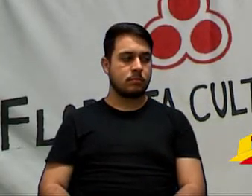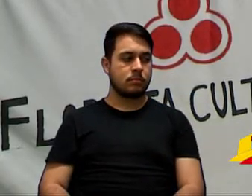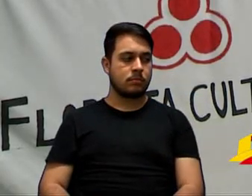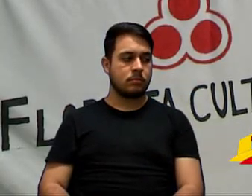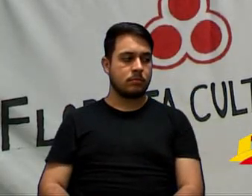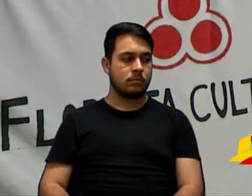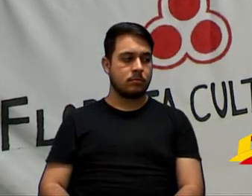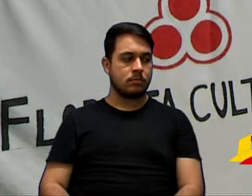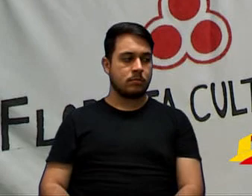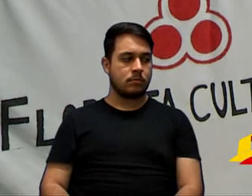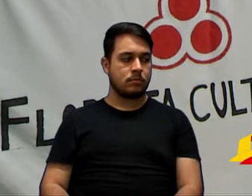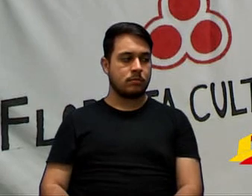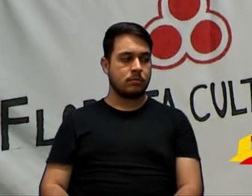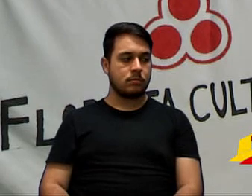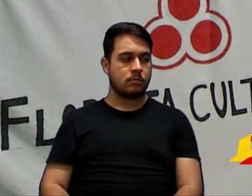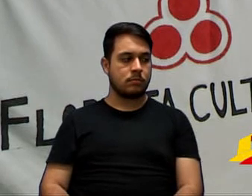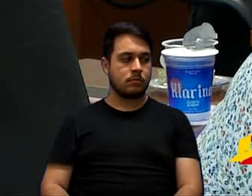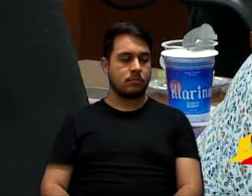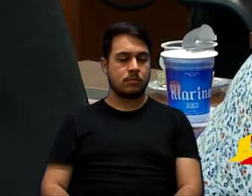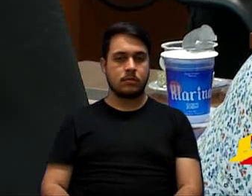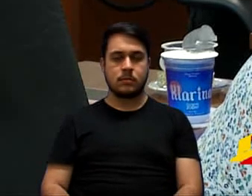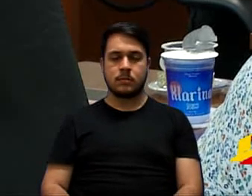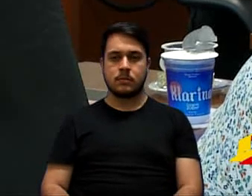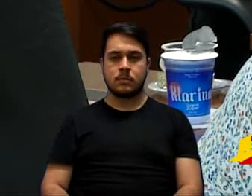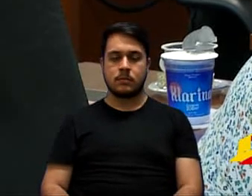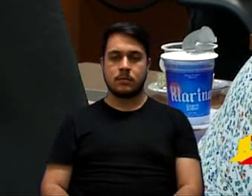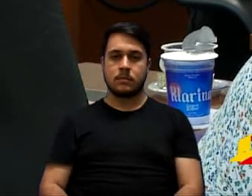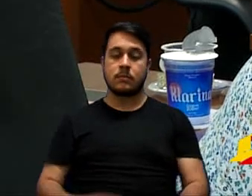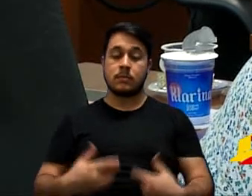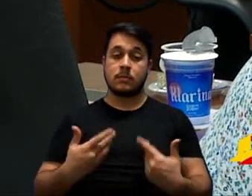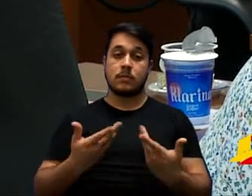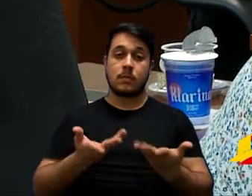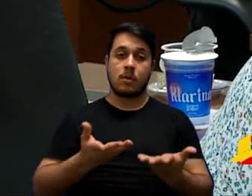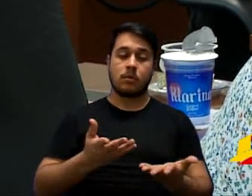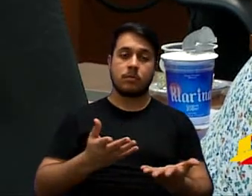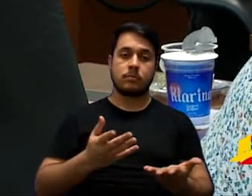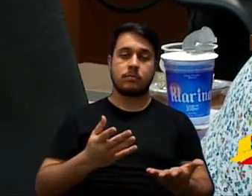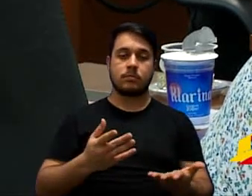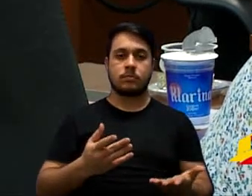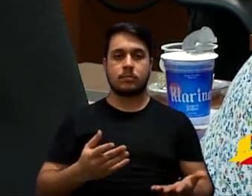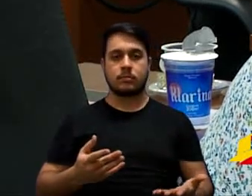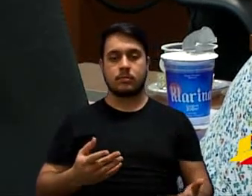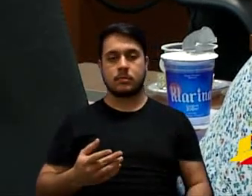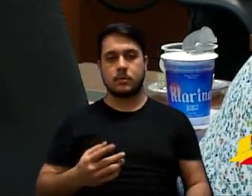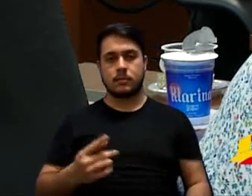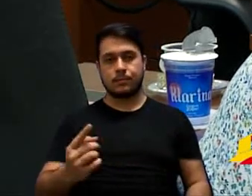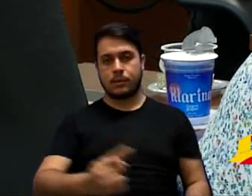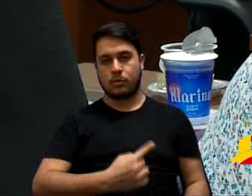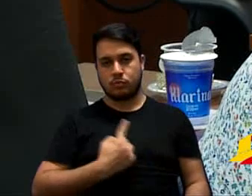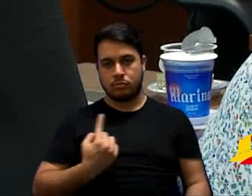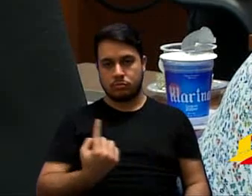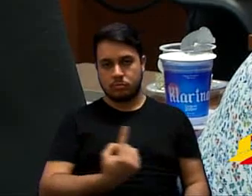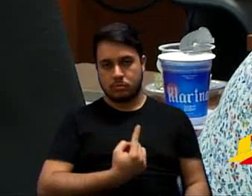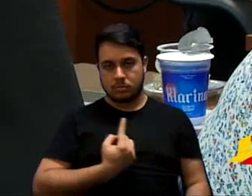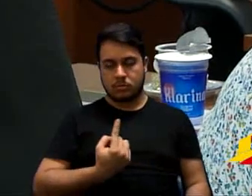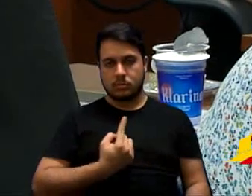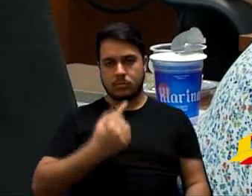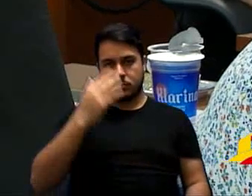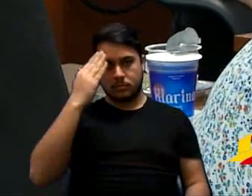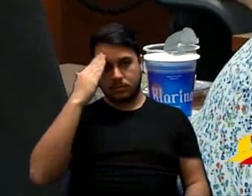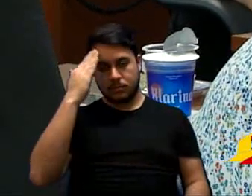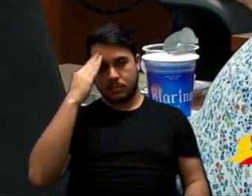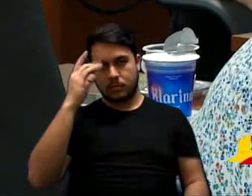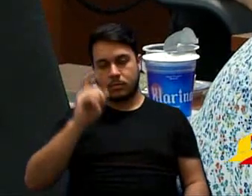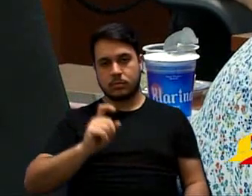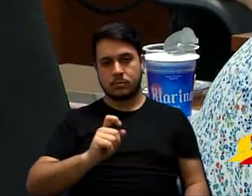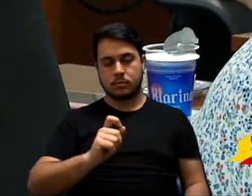tomar um pouco mais há a questão é se nós sabemos muito bem que vamos colocar uns com clareza se deixar